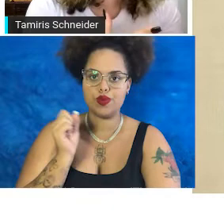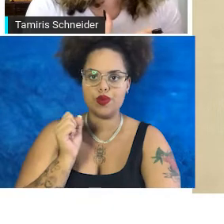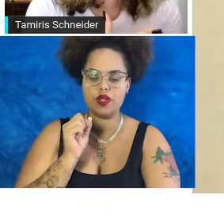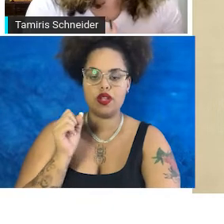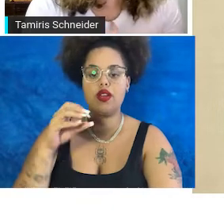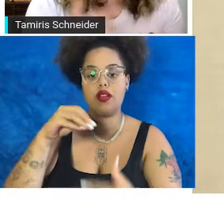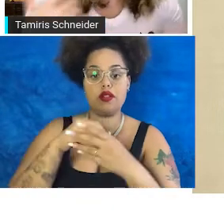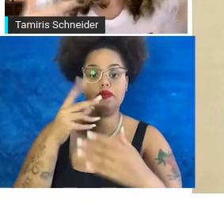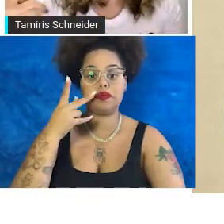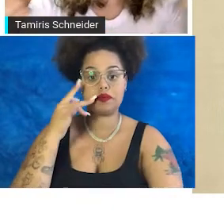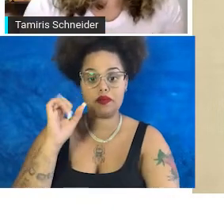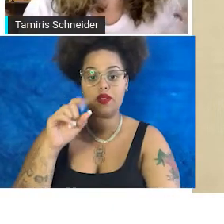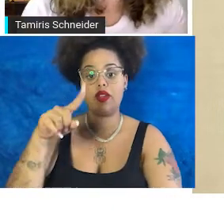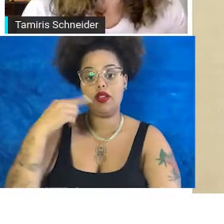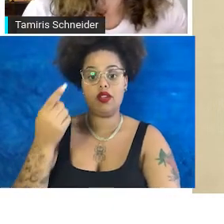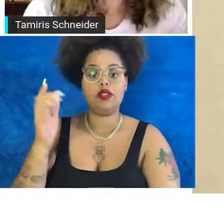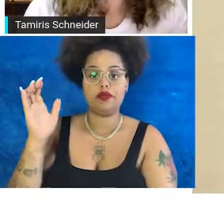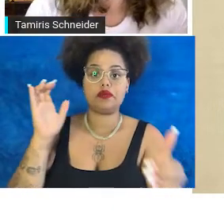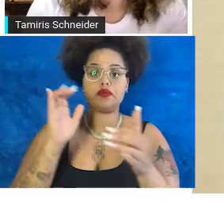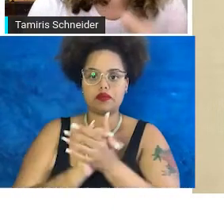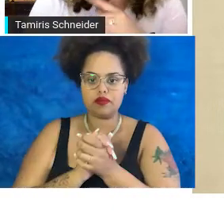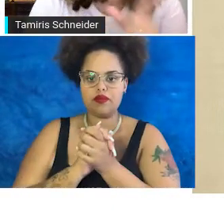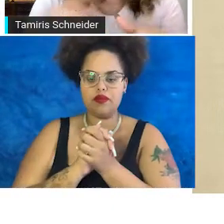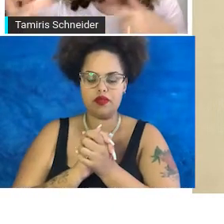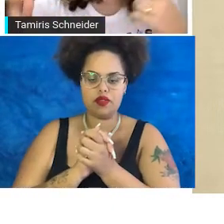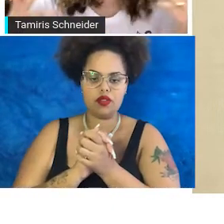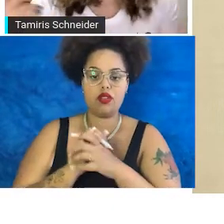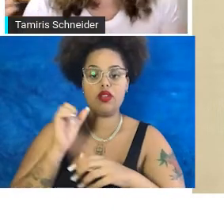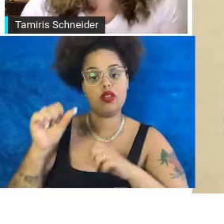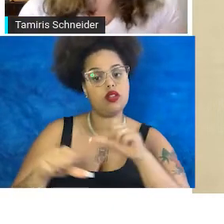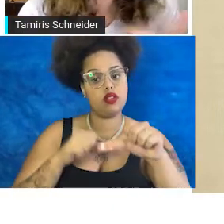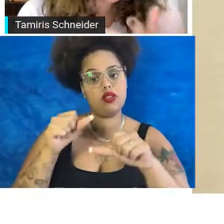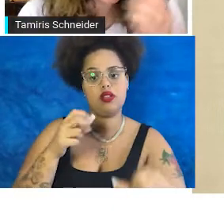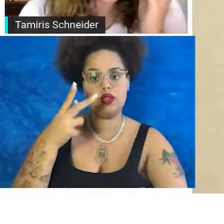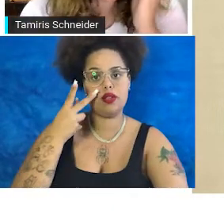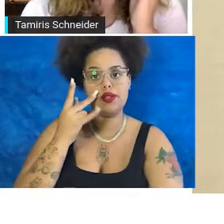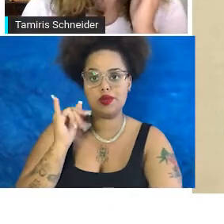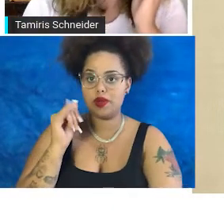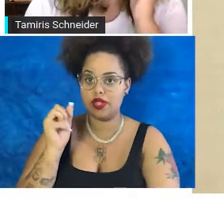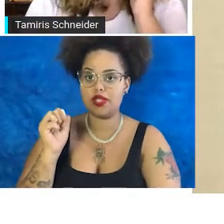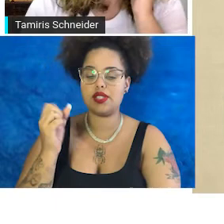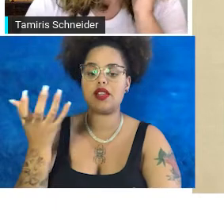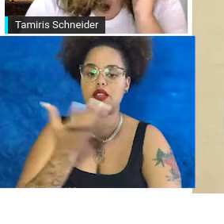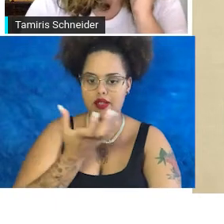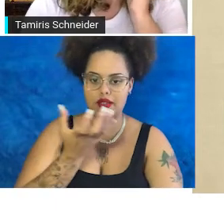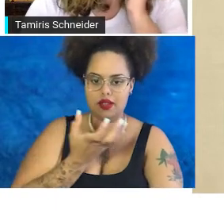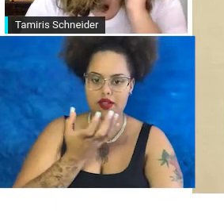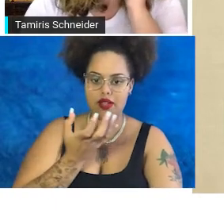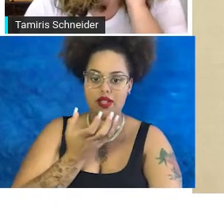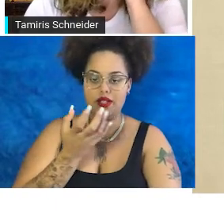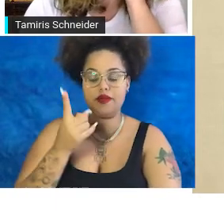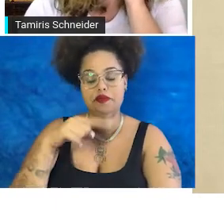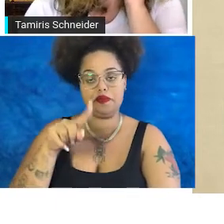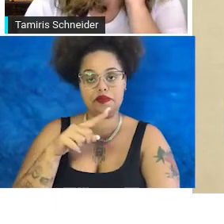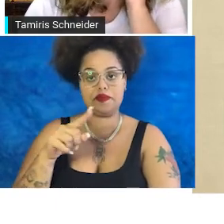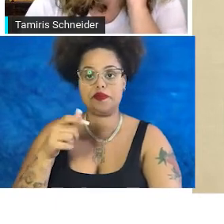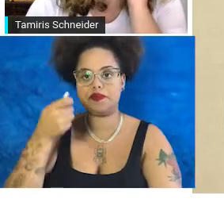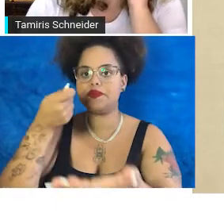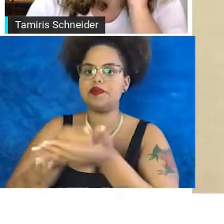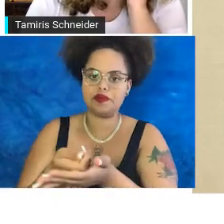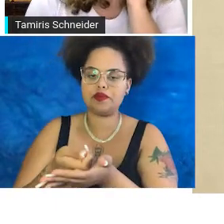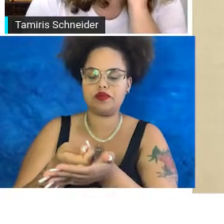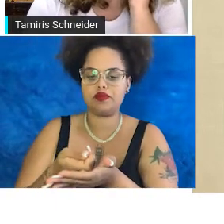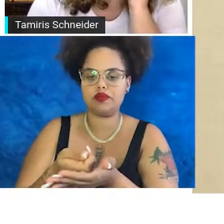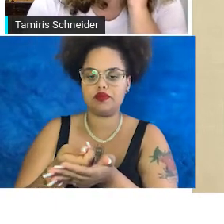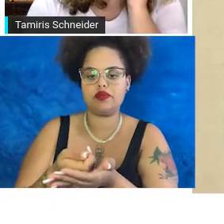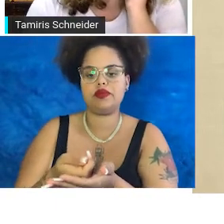na casa dos pais, mas e depois que ela casar? Que ela vai se tornar aquilo que os pais querem, aquilo que eles